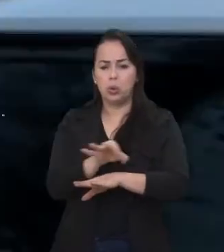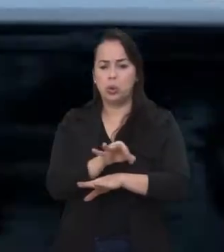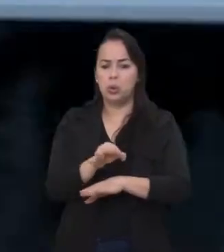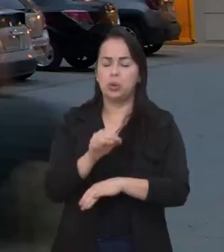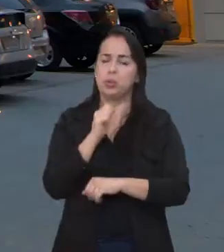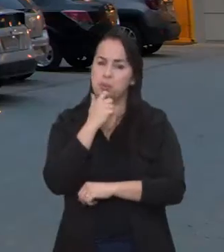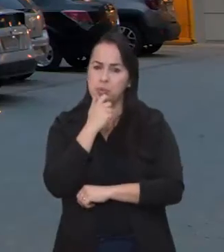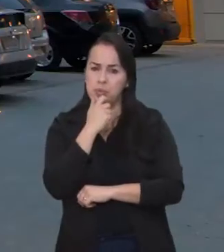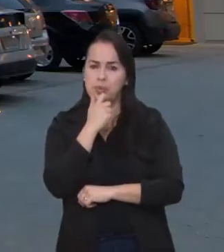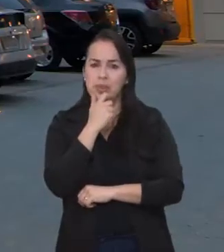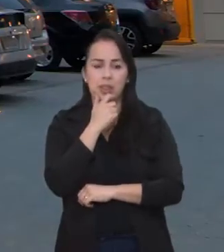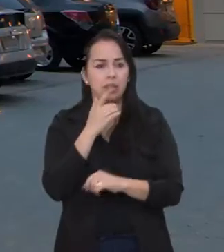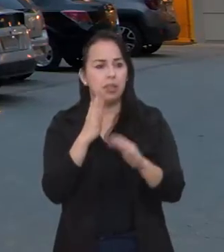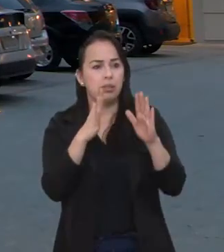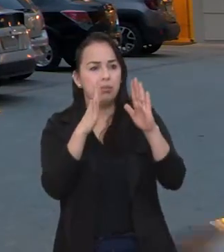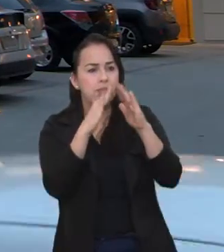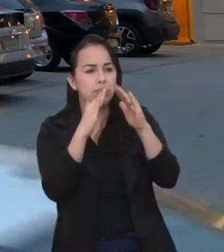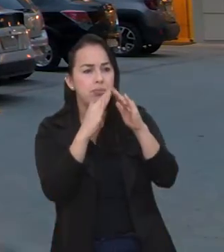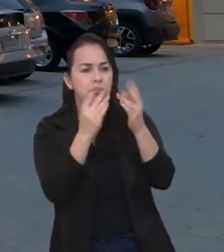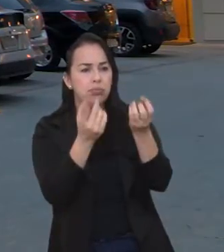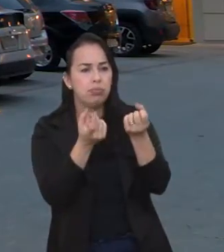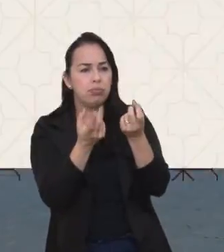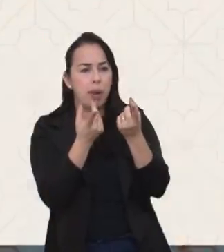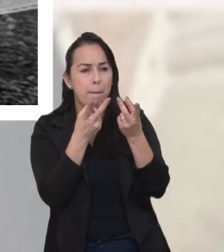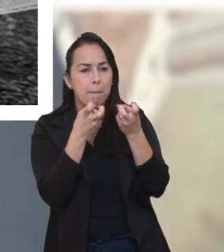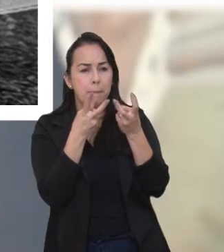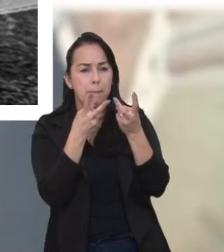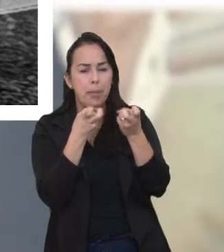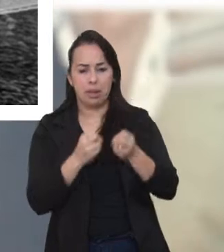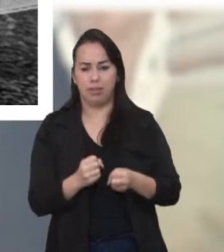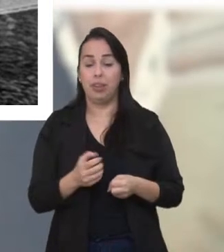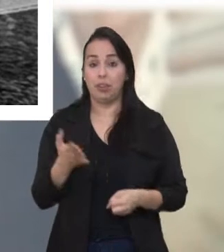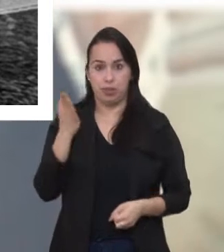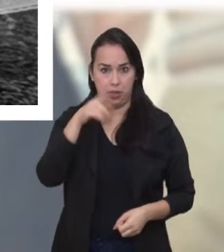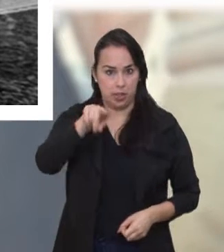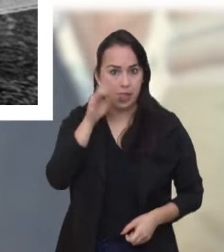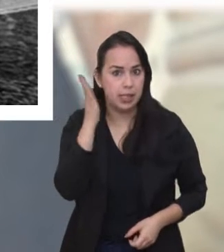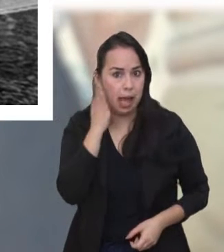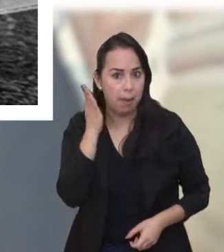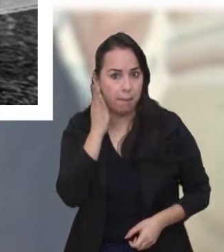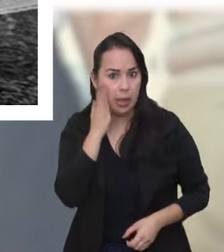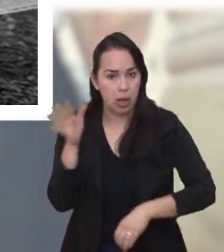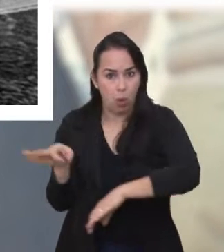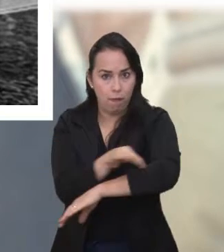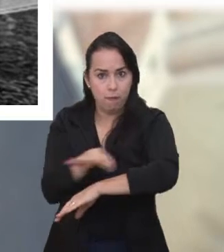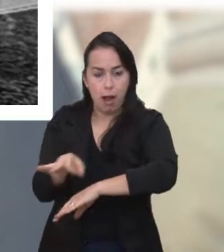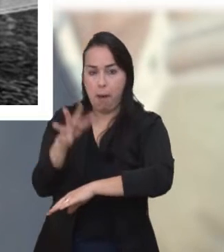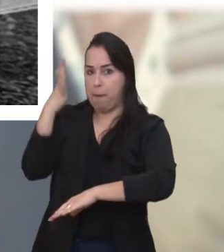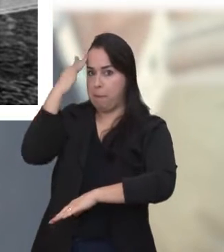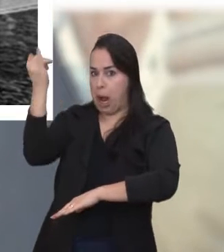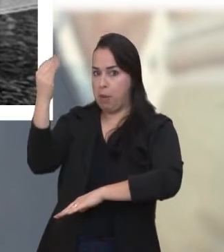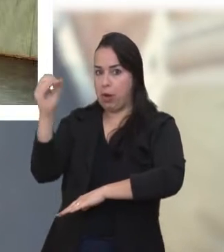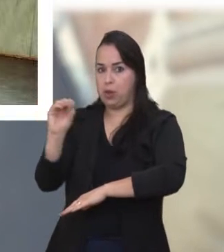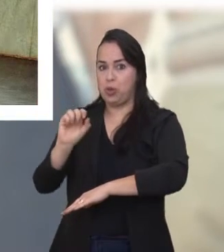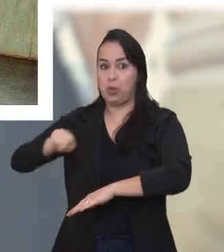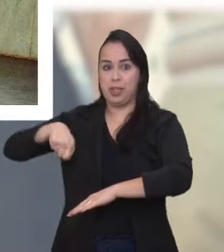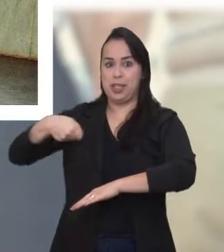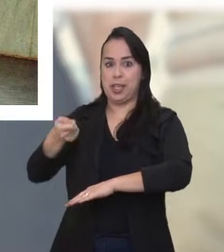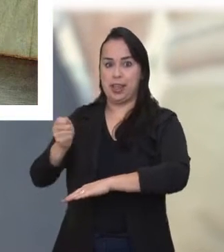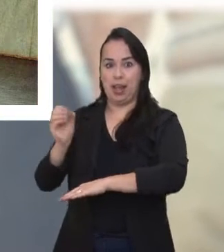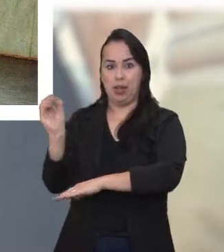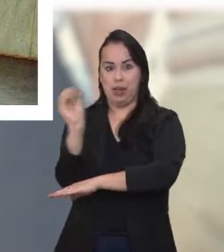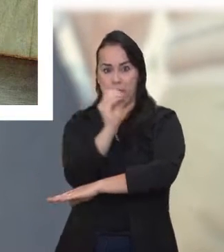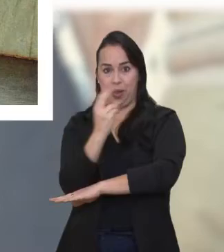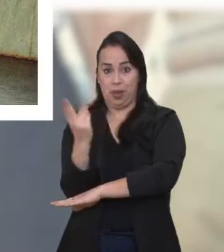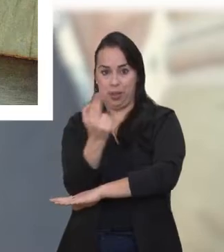José nas casas que tem aqui. Você sabia que o famoso arquiteto Oscar Niemeyer já esteve